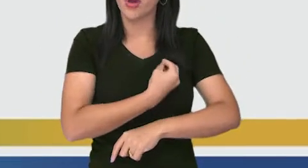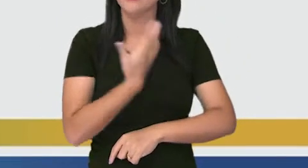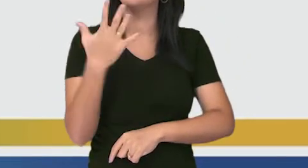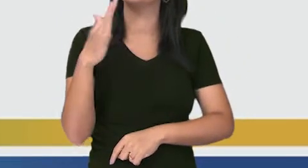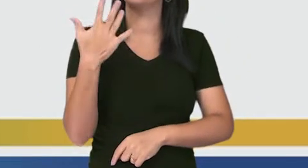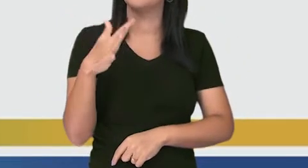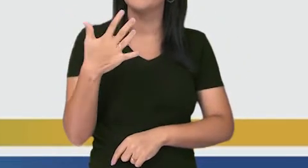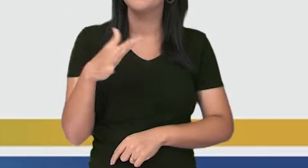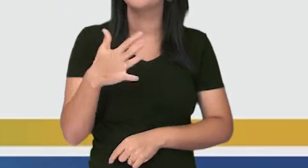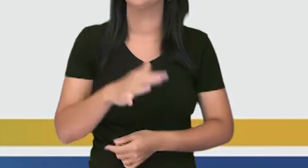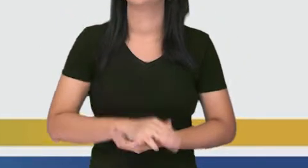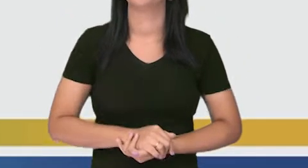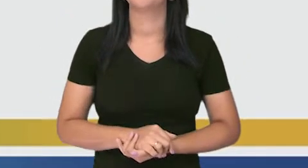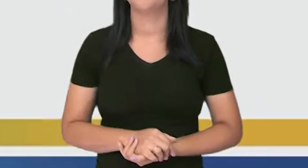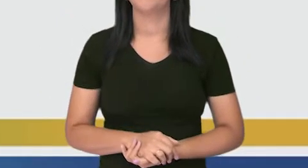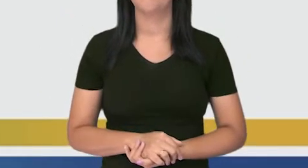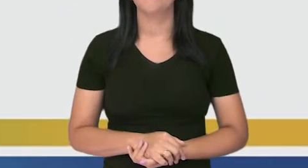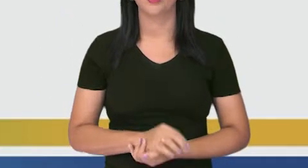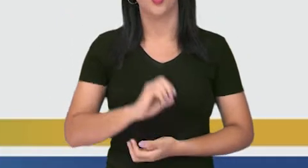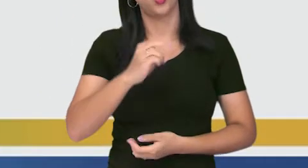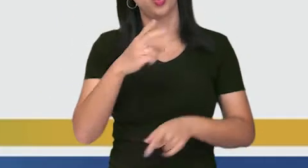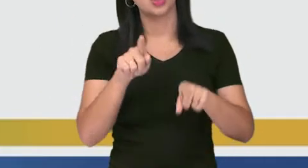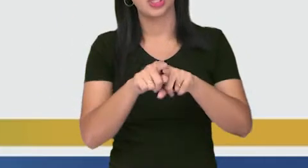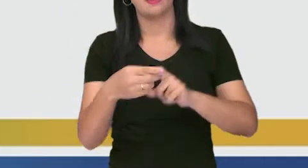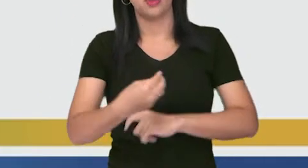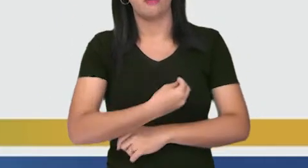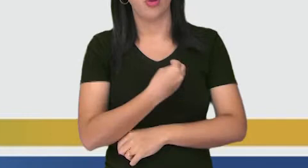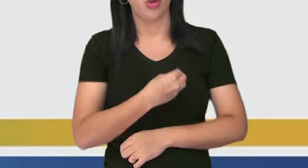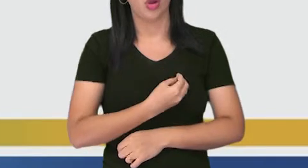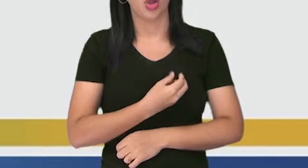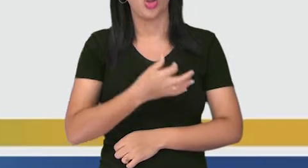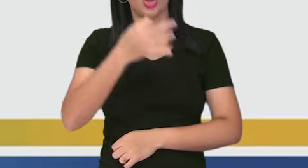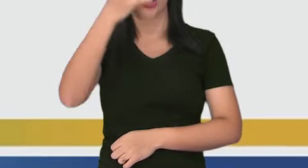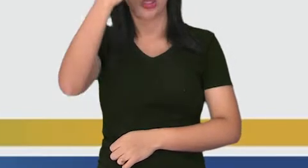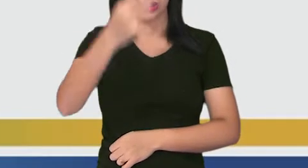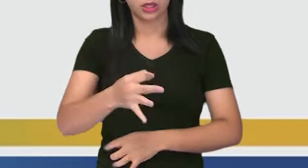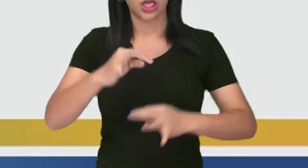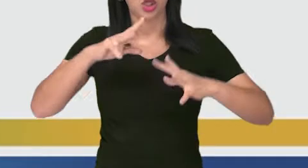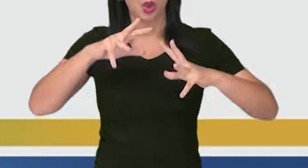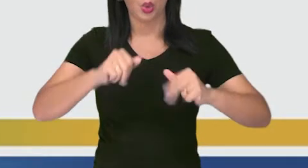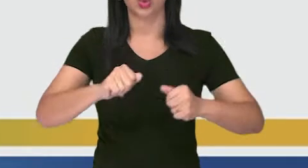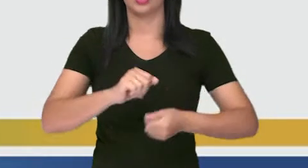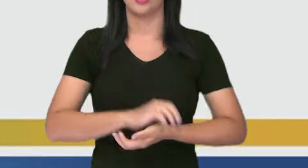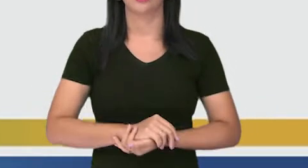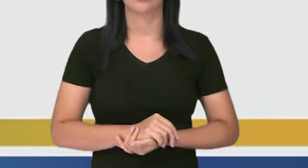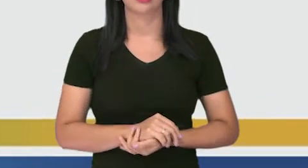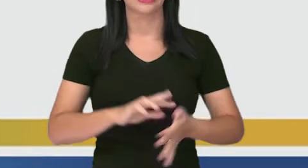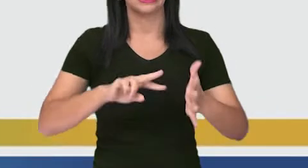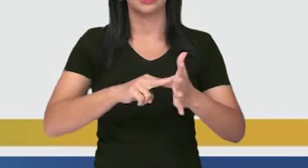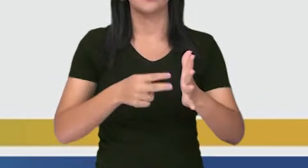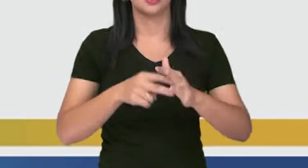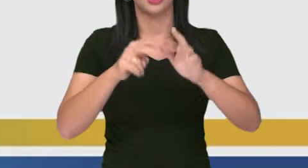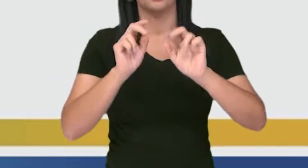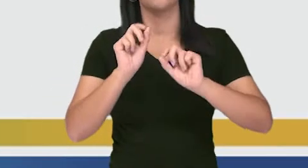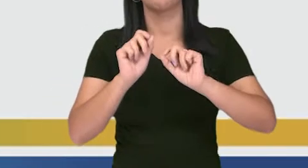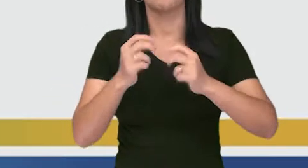relativa ou frequência absoluta O que é indiferente